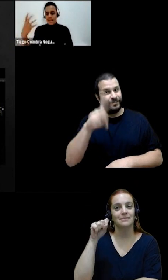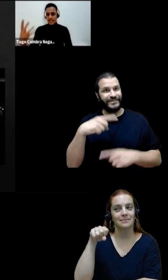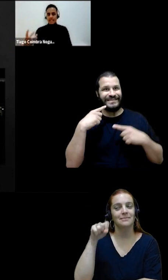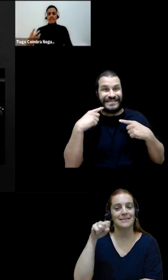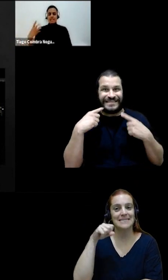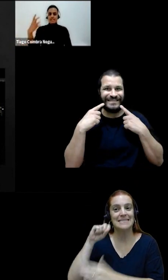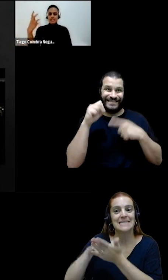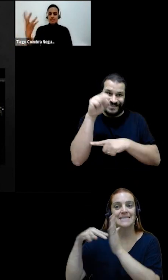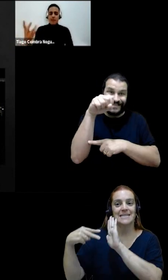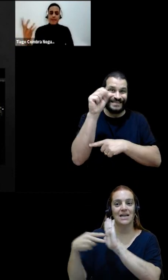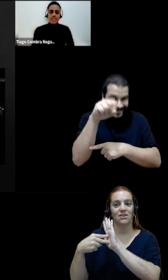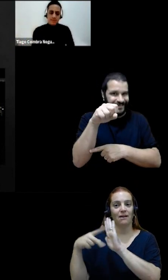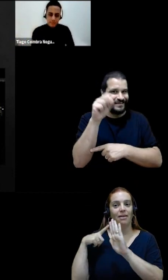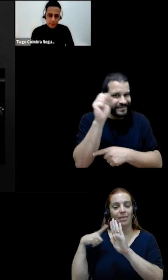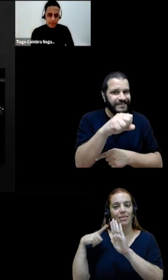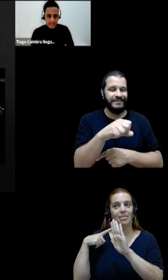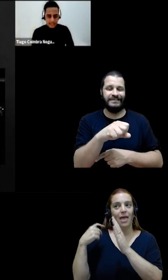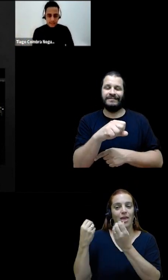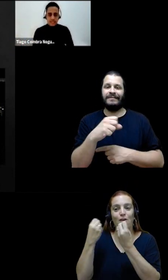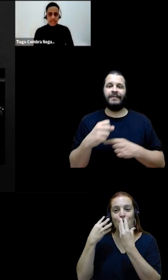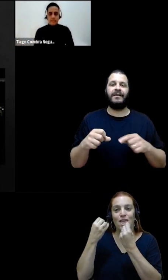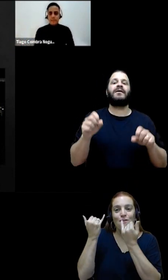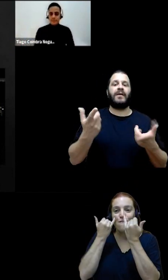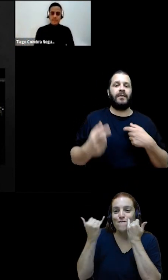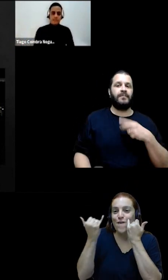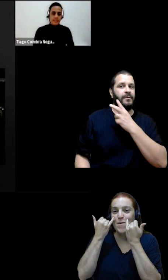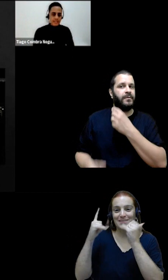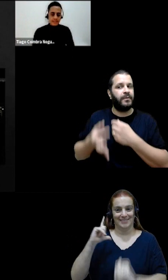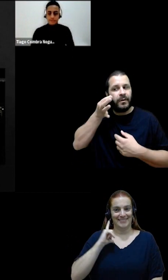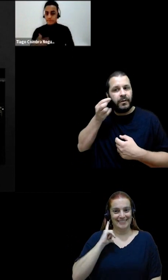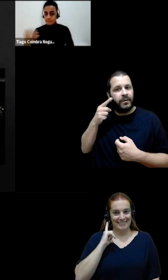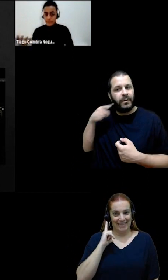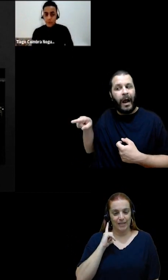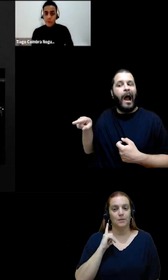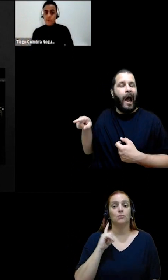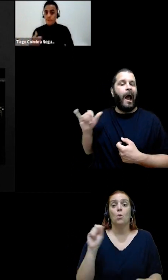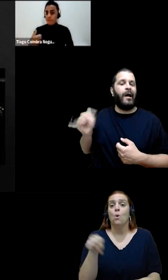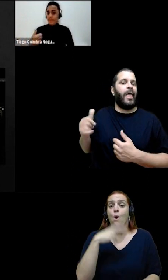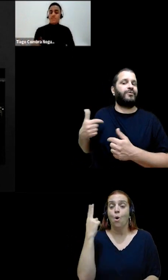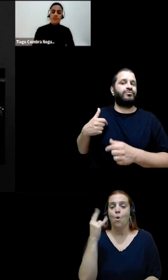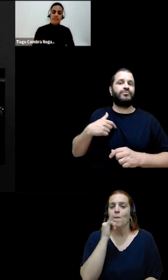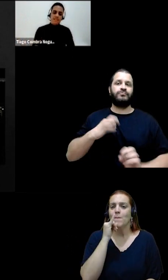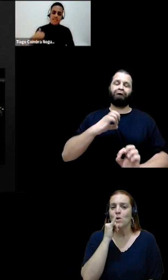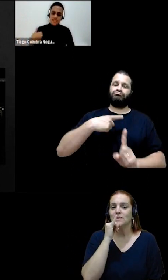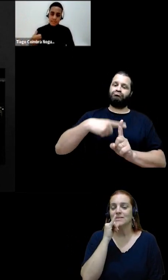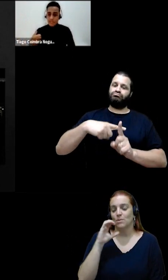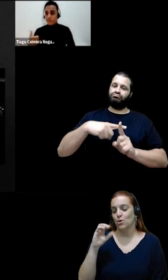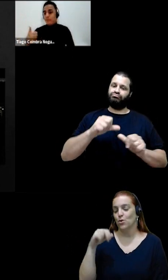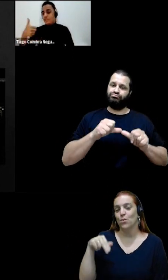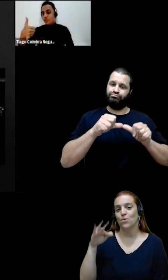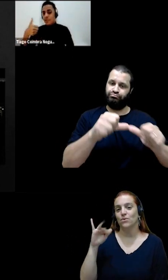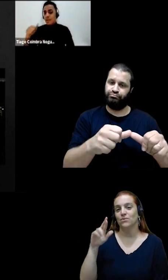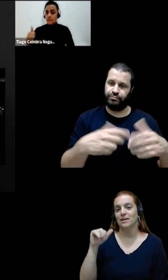uma carga informativa para o colega durante aquele momento de interpretação. Ou confirmações, e aí a gente chama